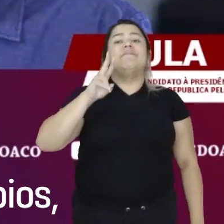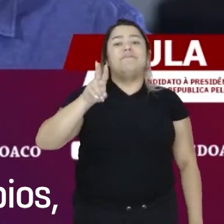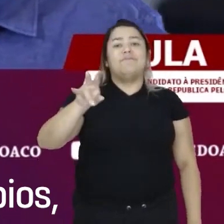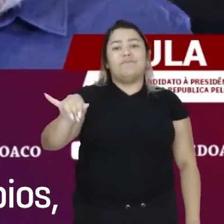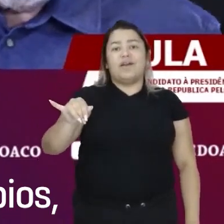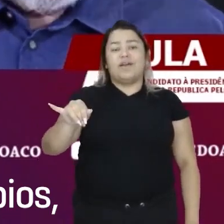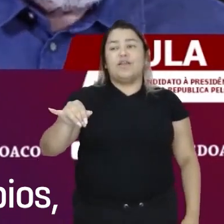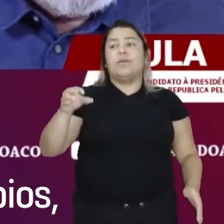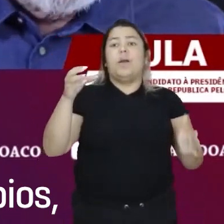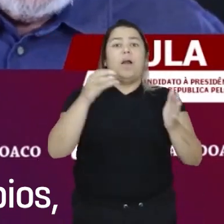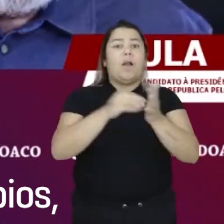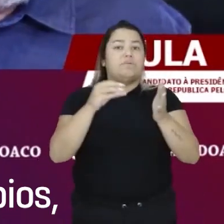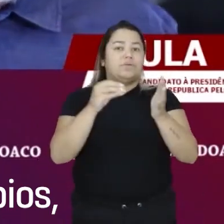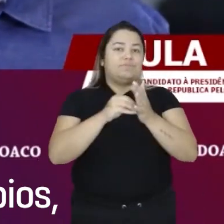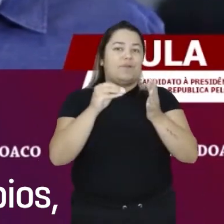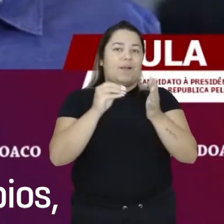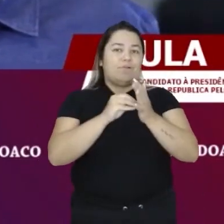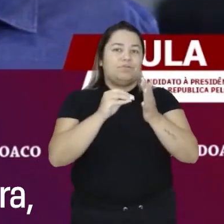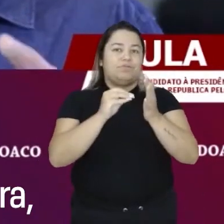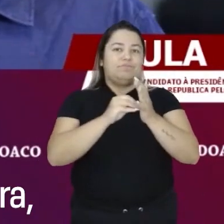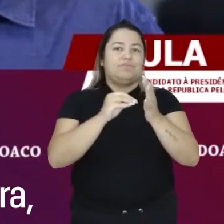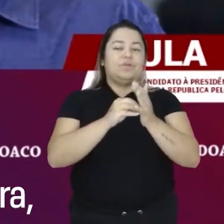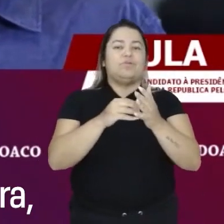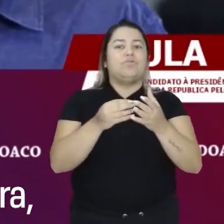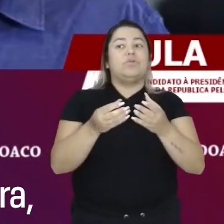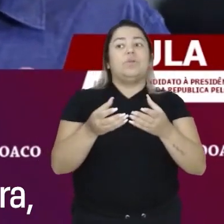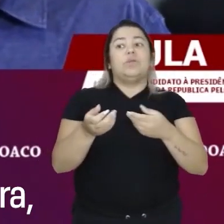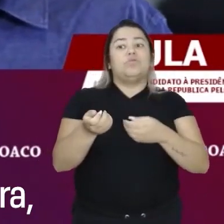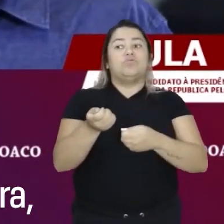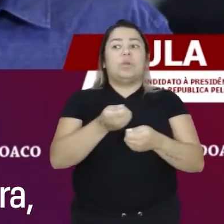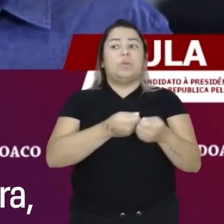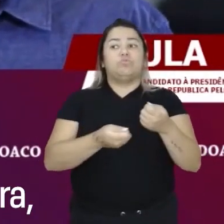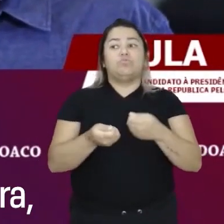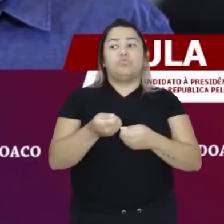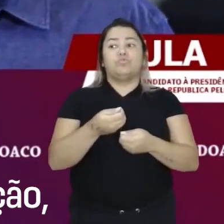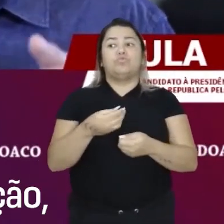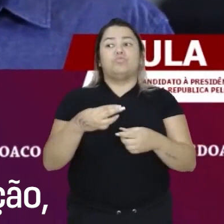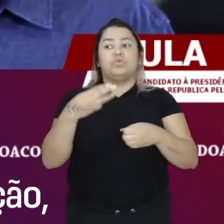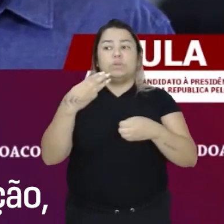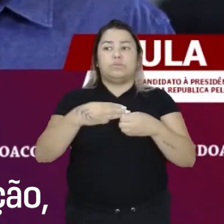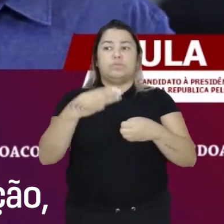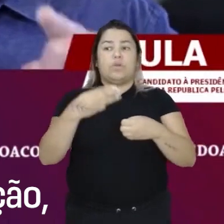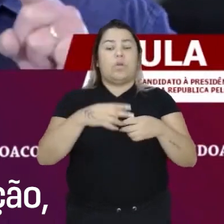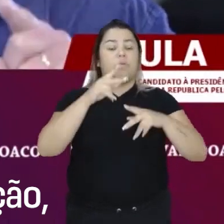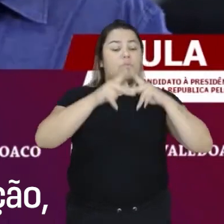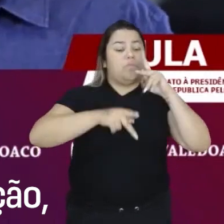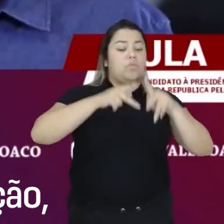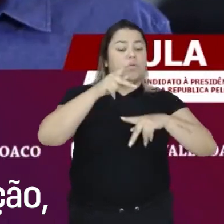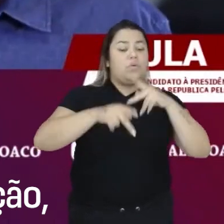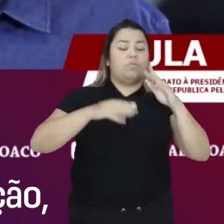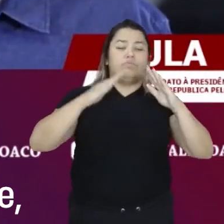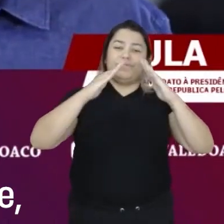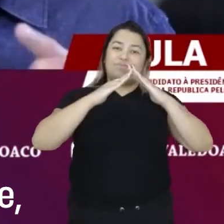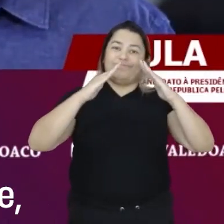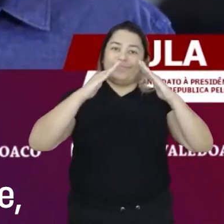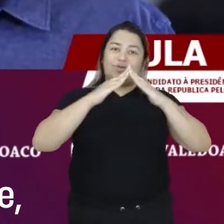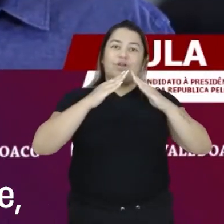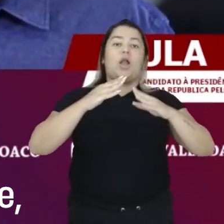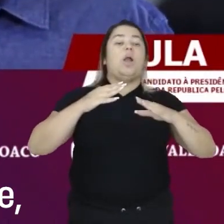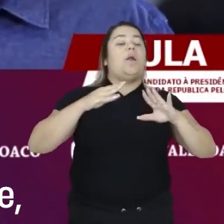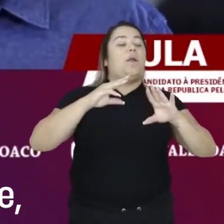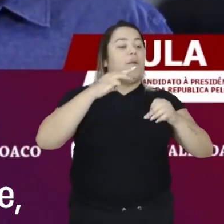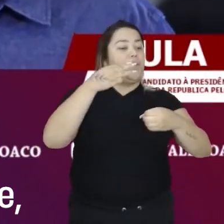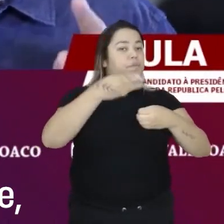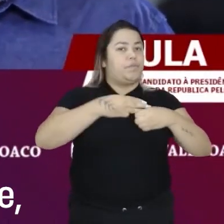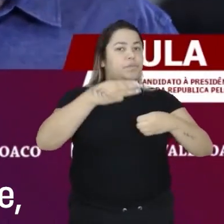com a falta de arrecadação dos municípios. Porque é no município que o povo mora, é no município que o povo quer educação, é no município